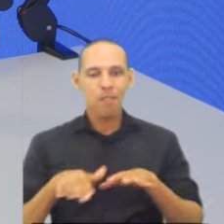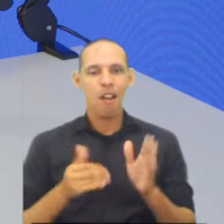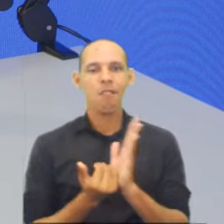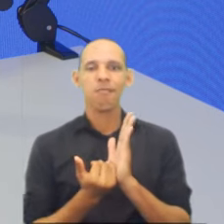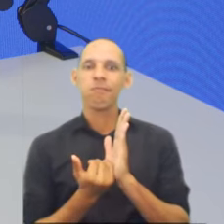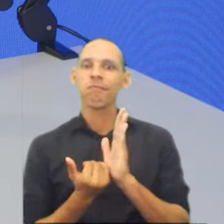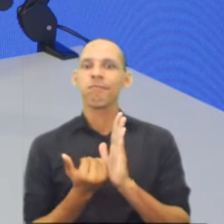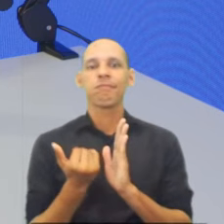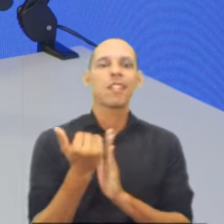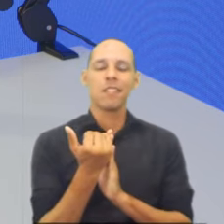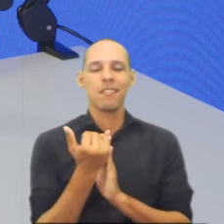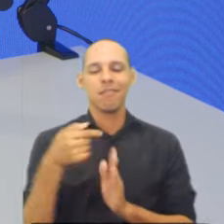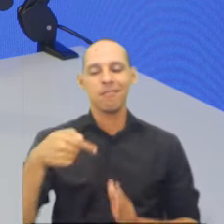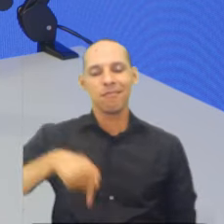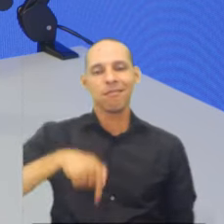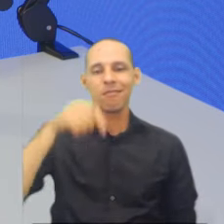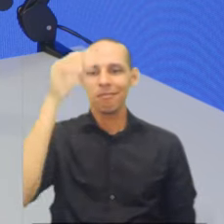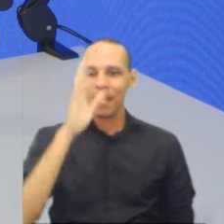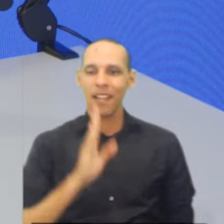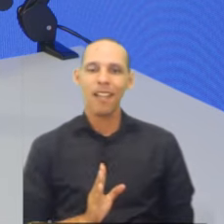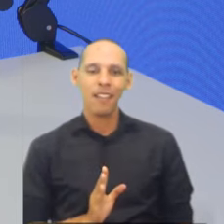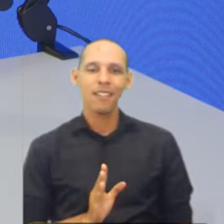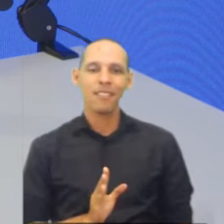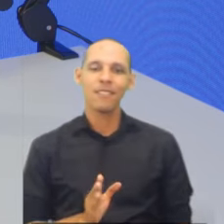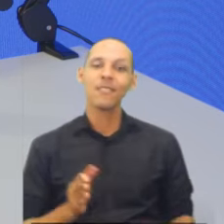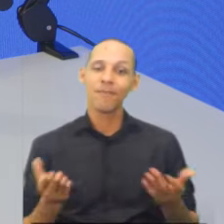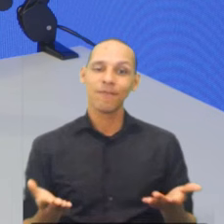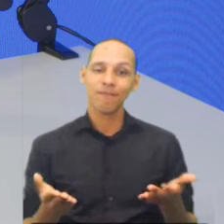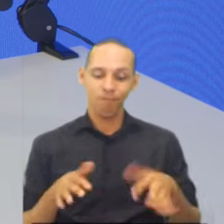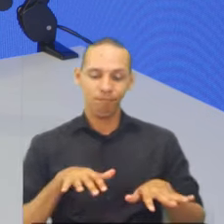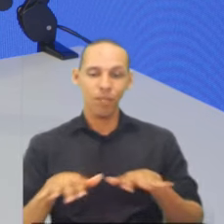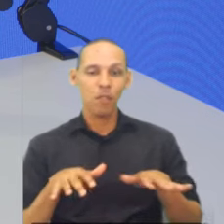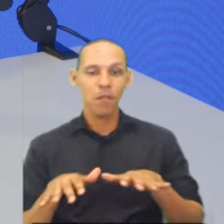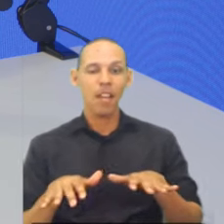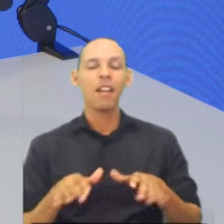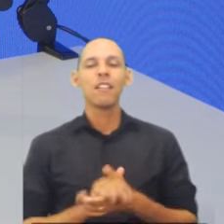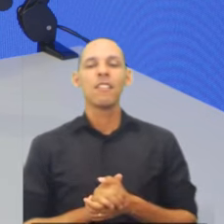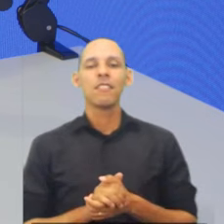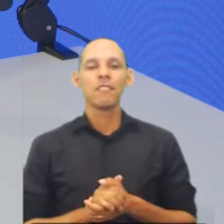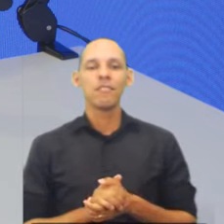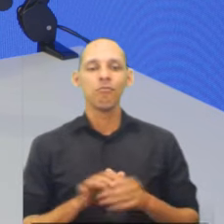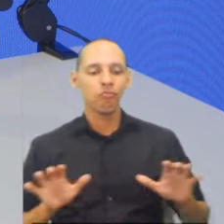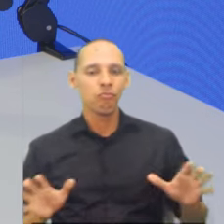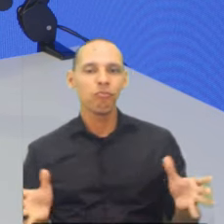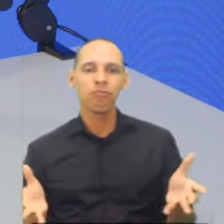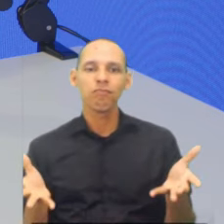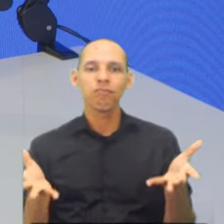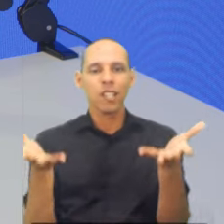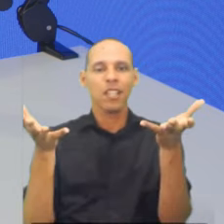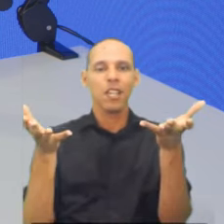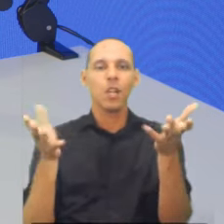crescente aqui aqui no no Brasil né o movimento de paradas e e esse movimento eh